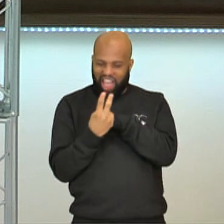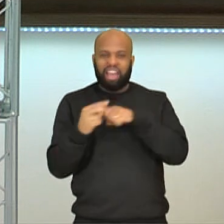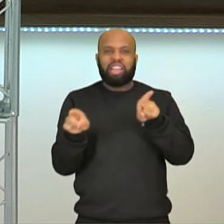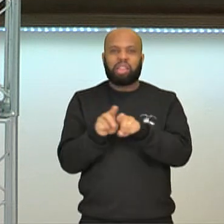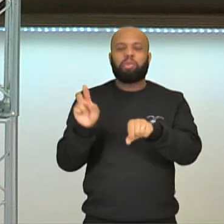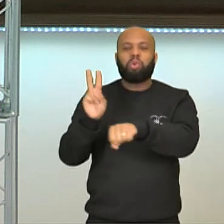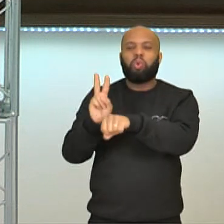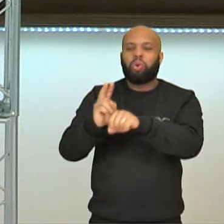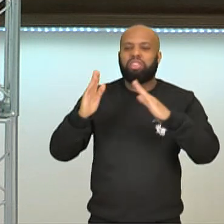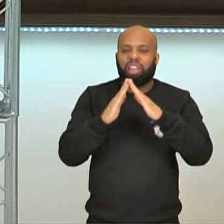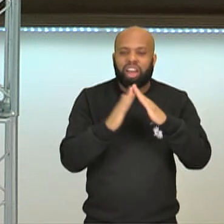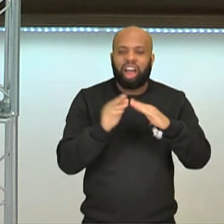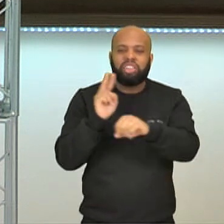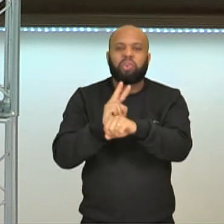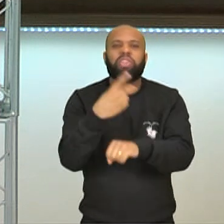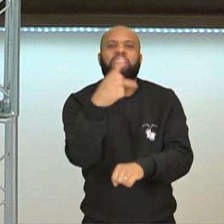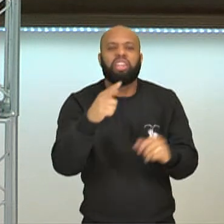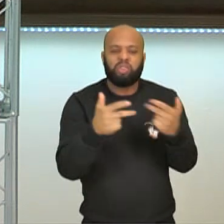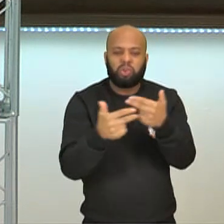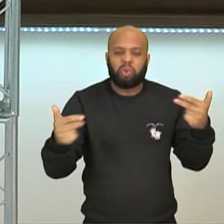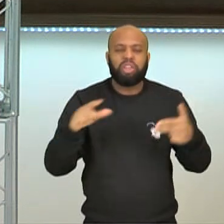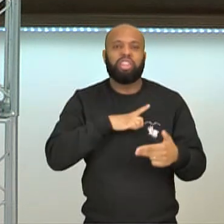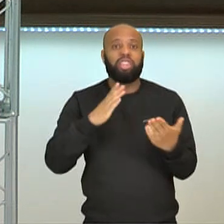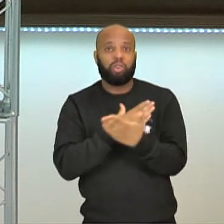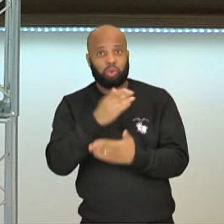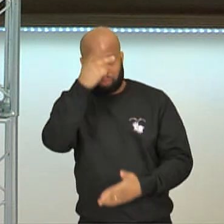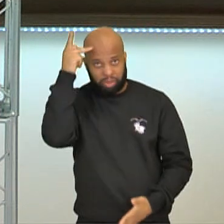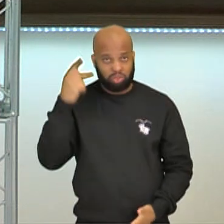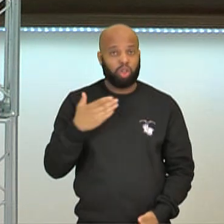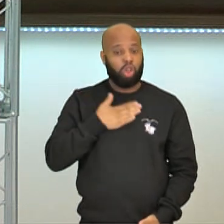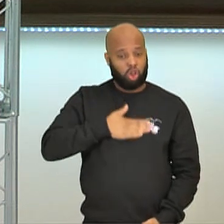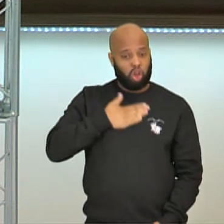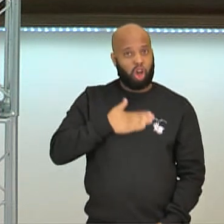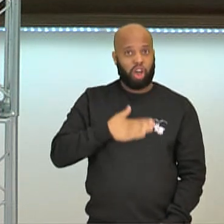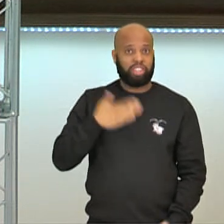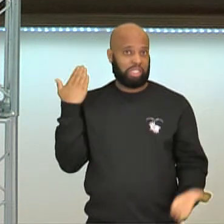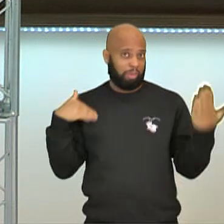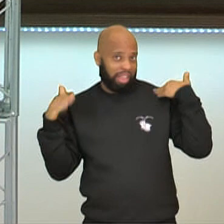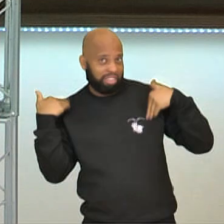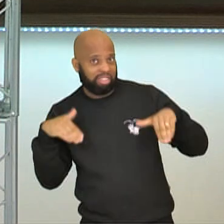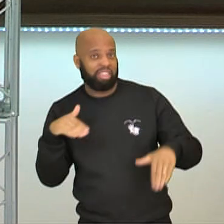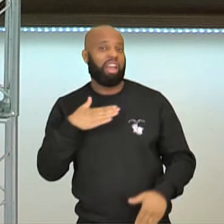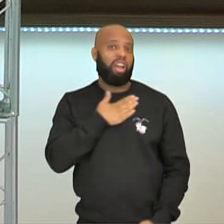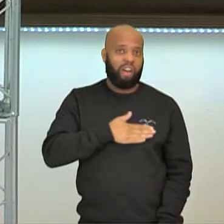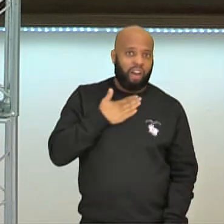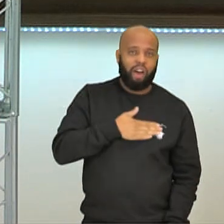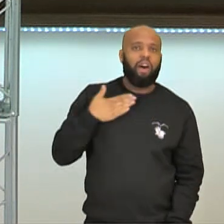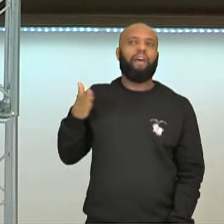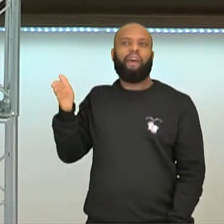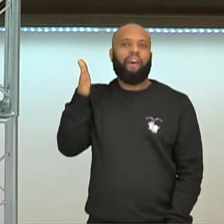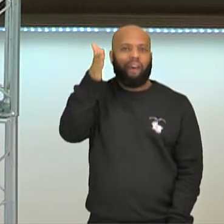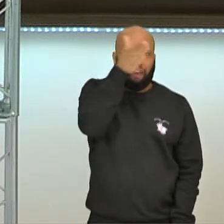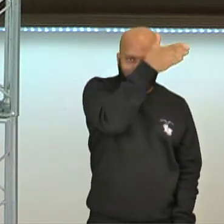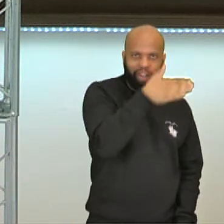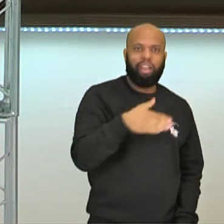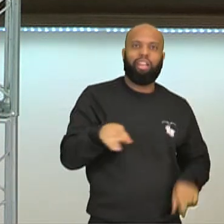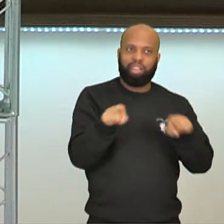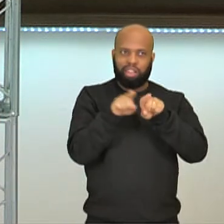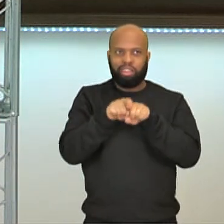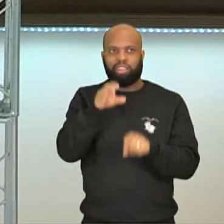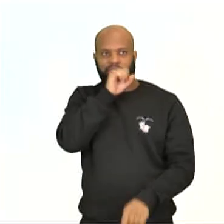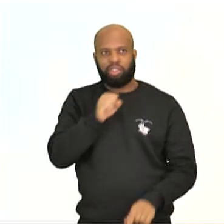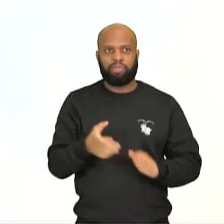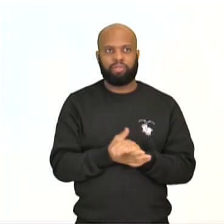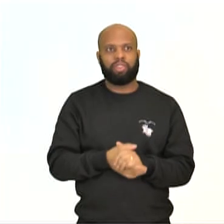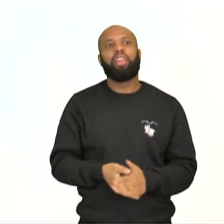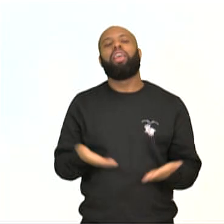sua casa, cuidar das suas coisas. Algumas pessoas gostam de sair, gostam de fazer passeios.